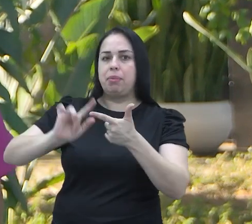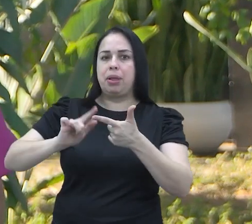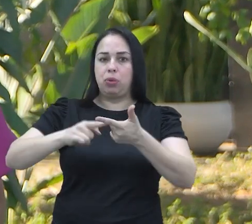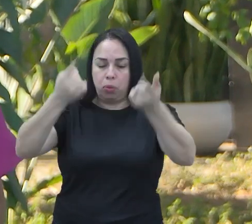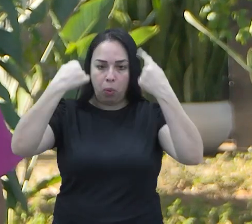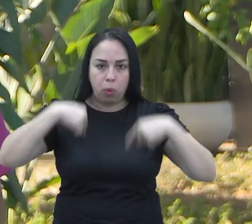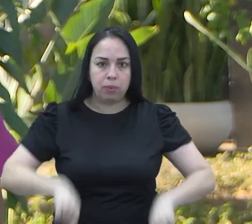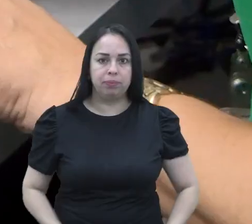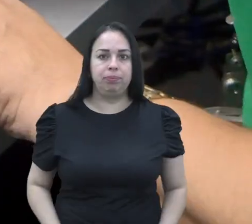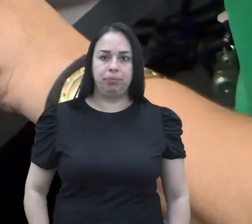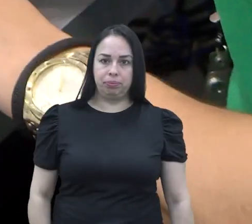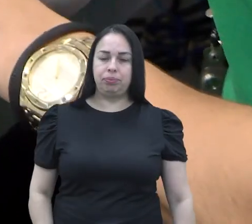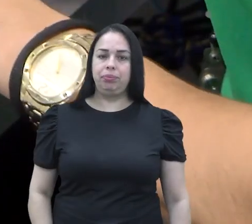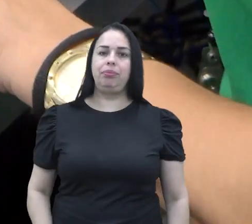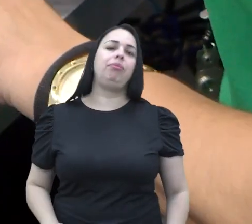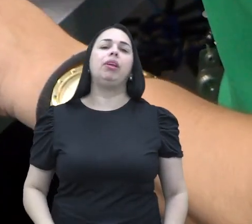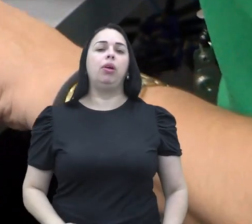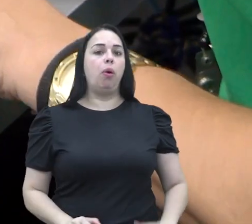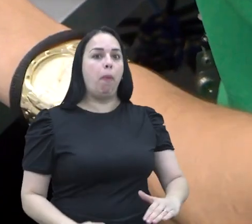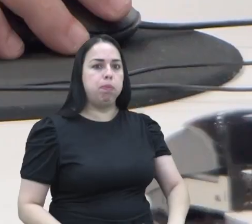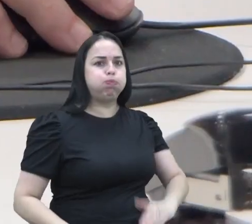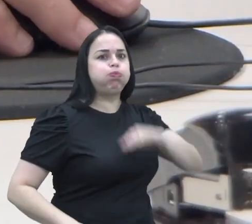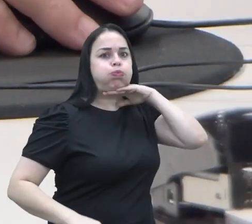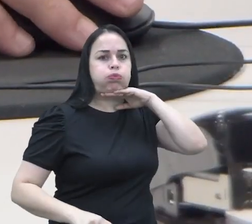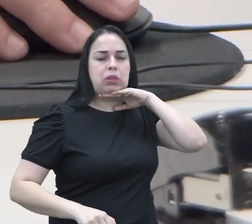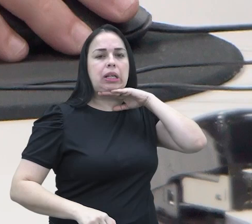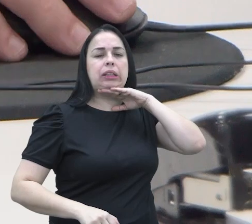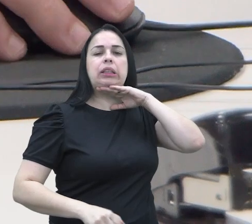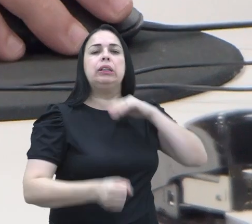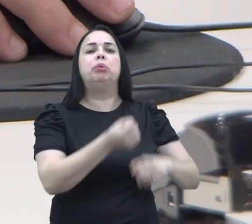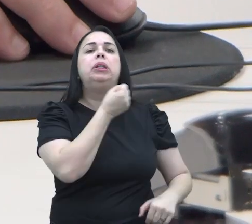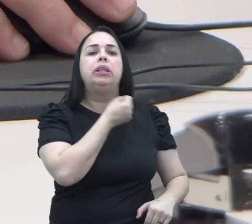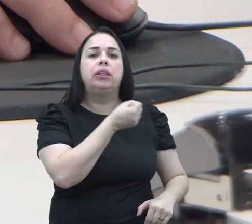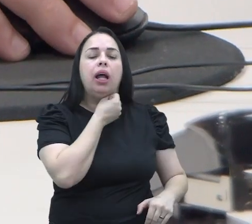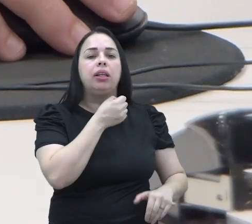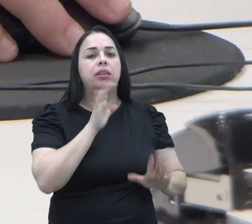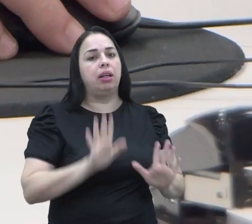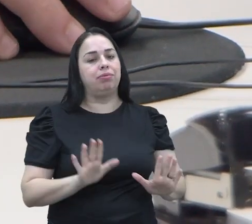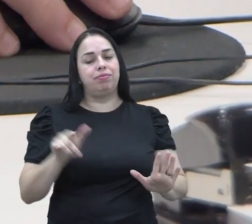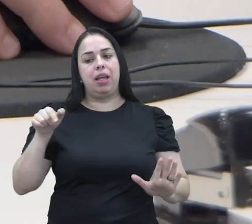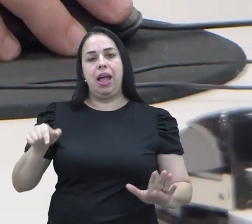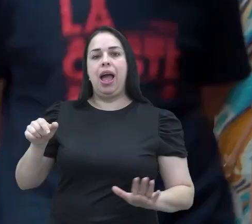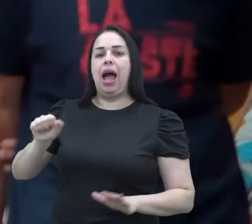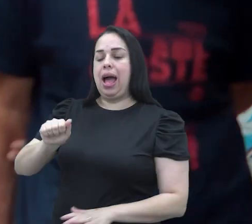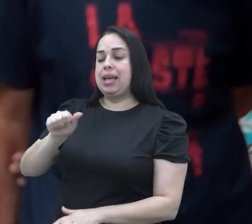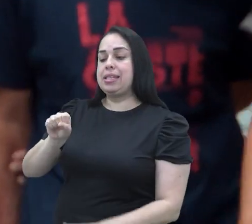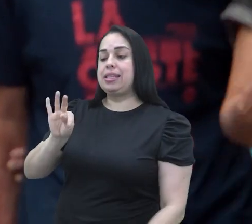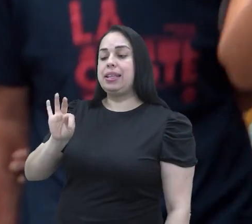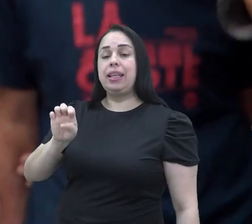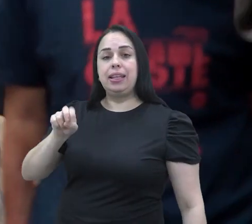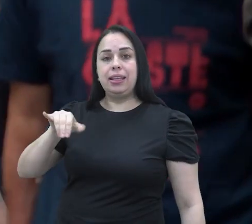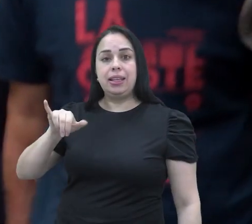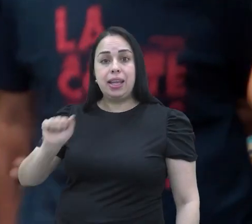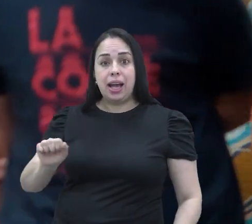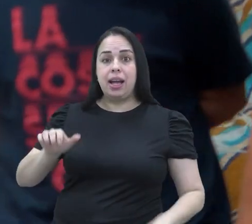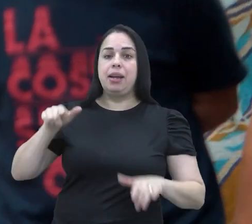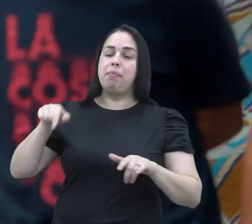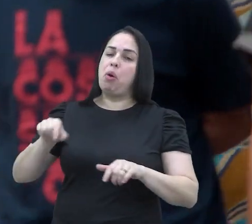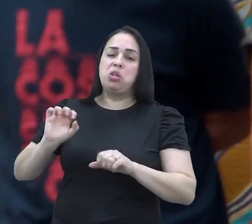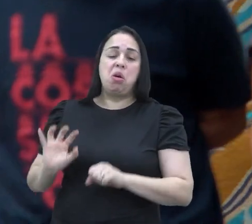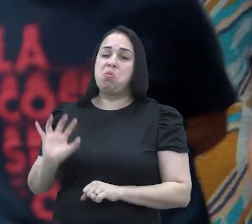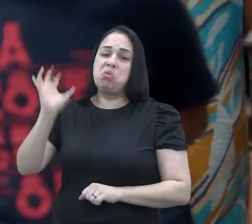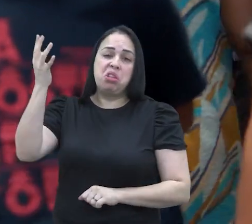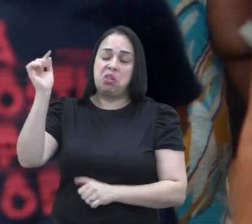do organismo. Diferente do burnout, a astenia não está ligada apenas ao trabalho. O cansaço excessivo pode